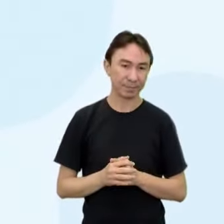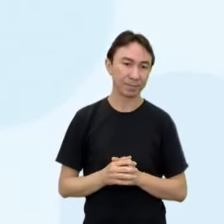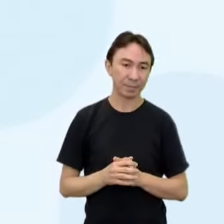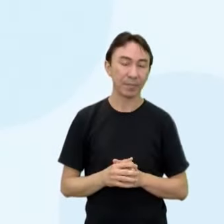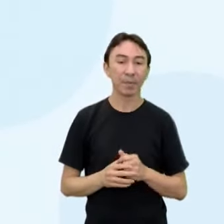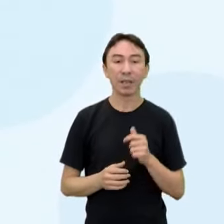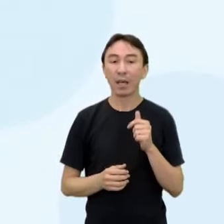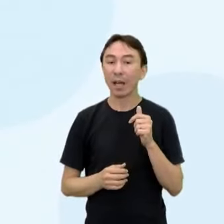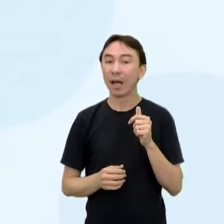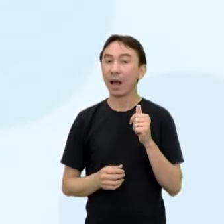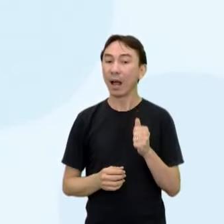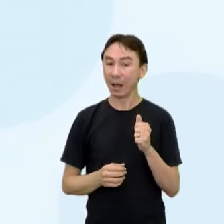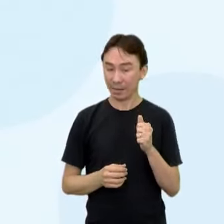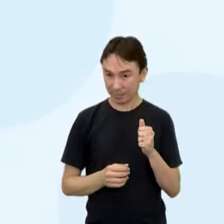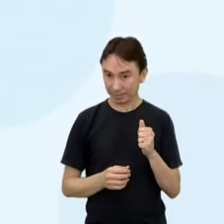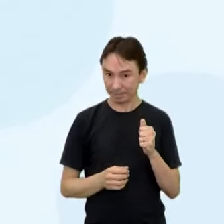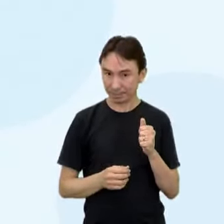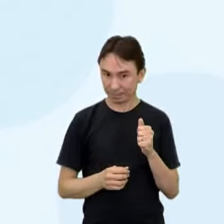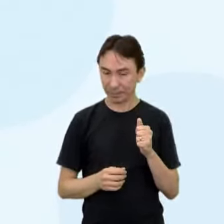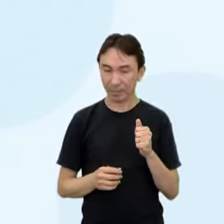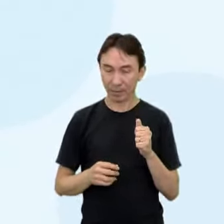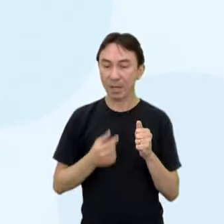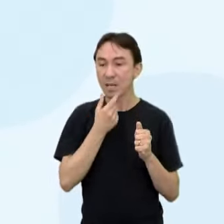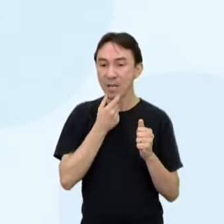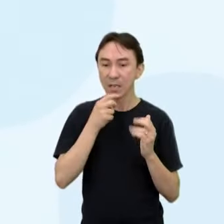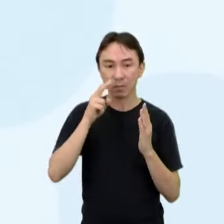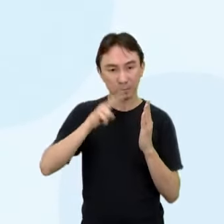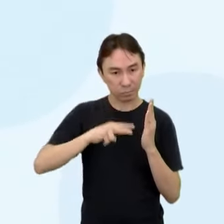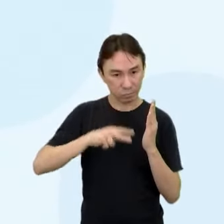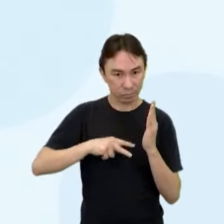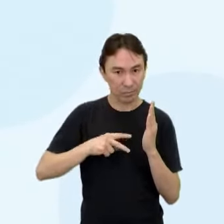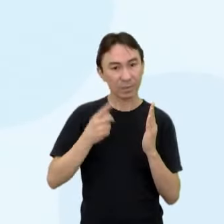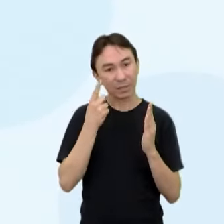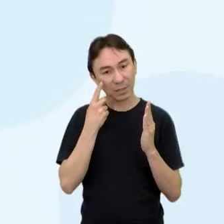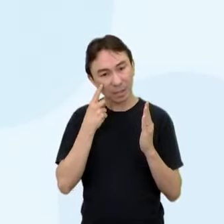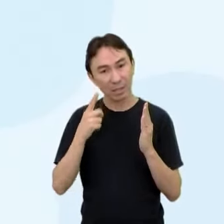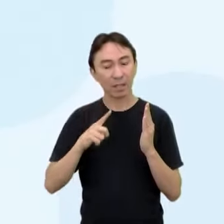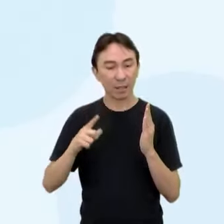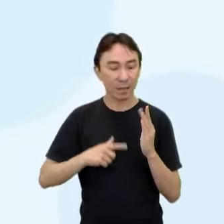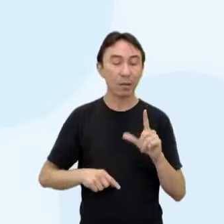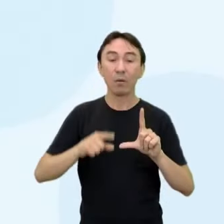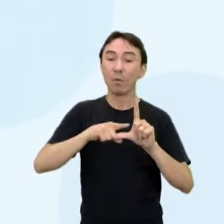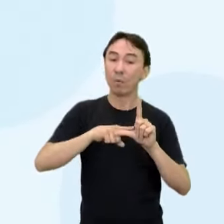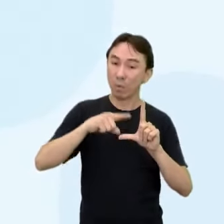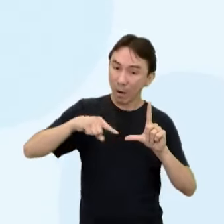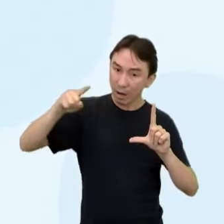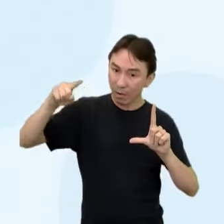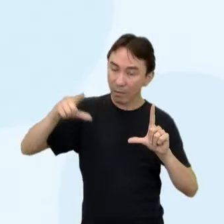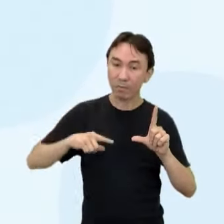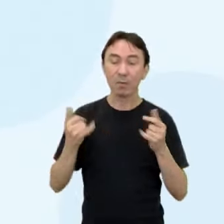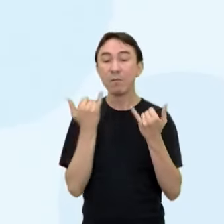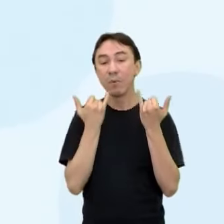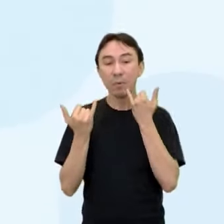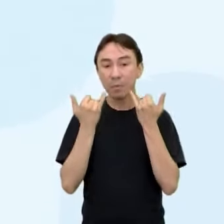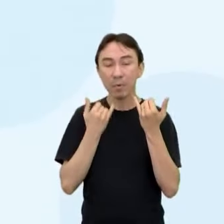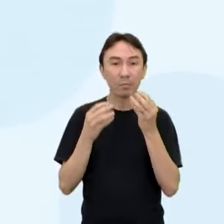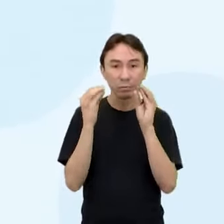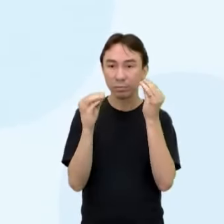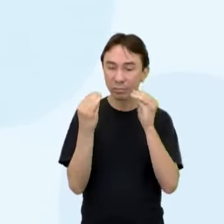A. Graphic and written information about solar system. Então a gente tem um gráfico e informação escrita sobre o sistema